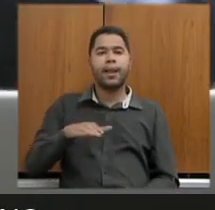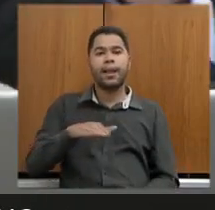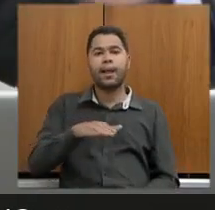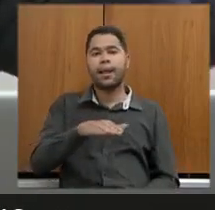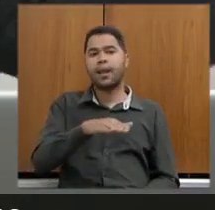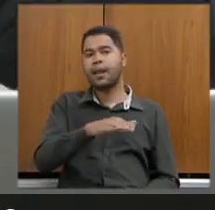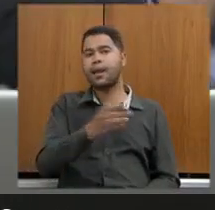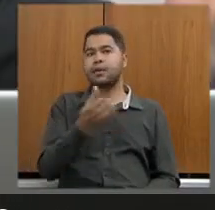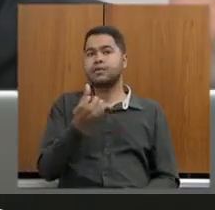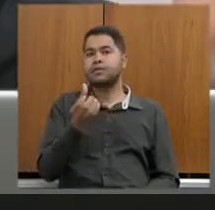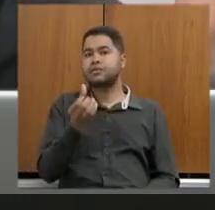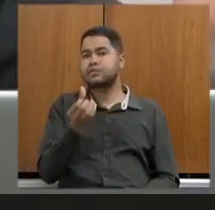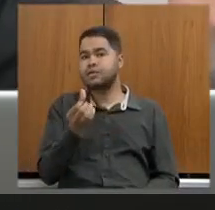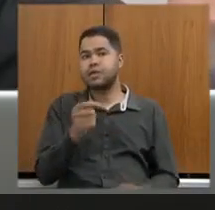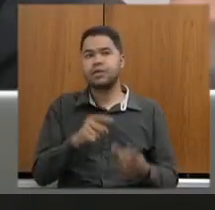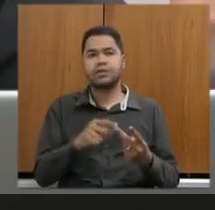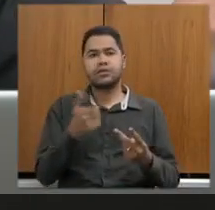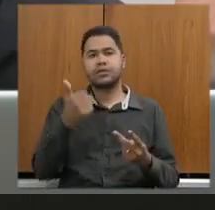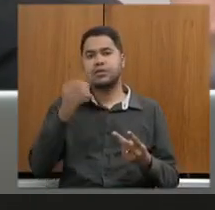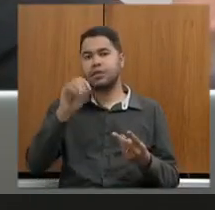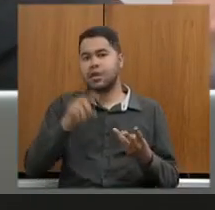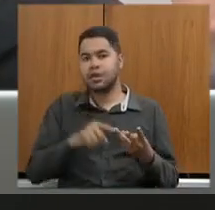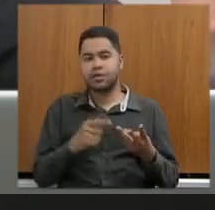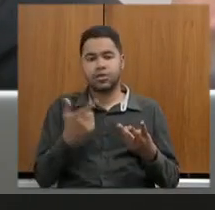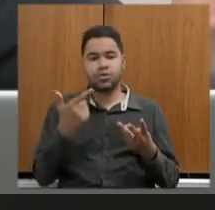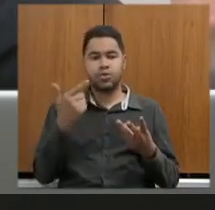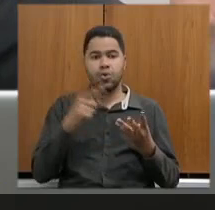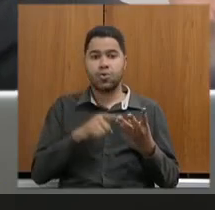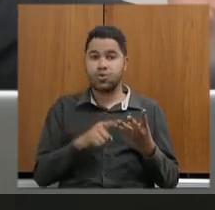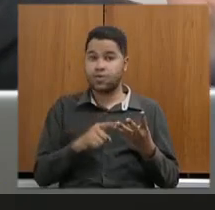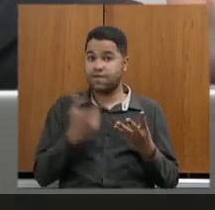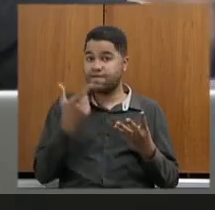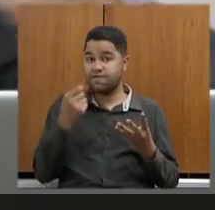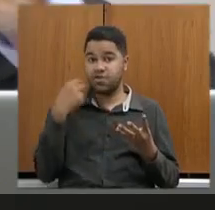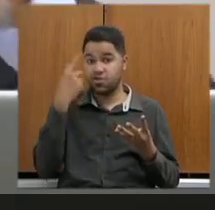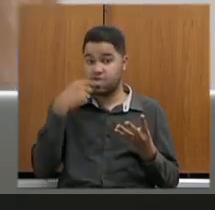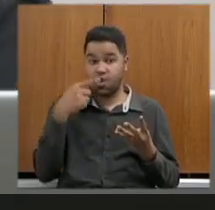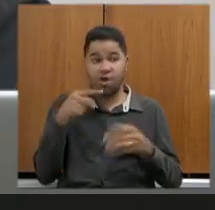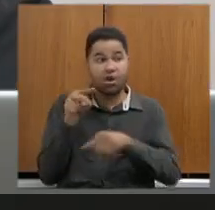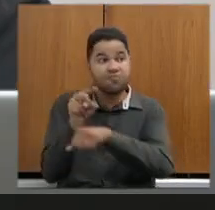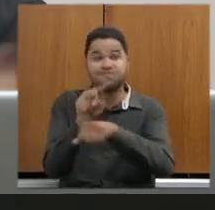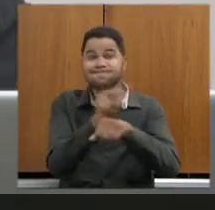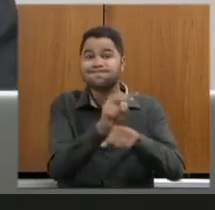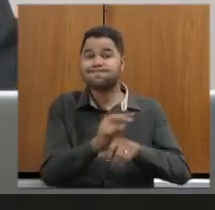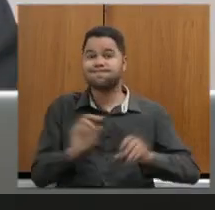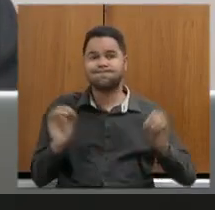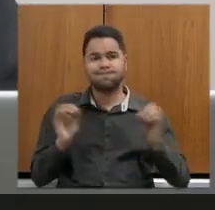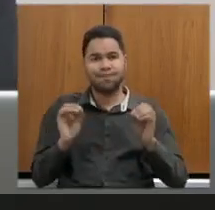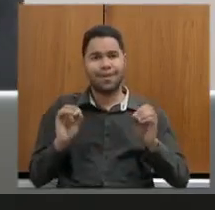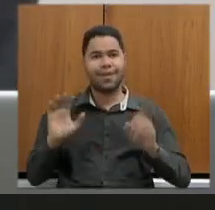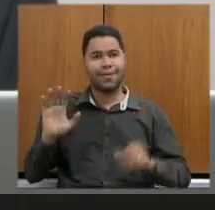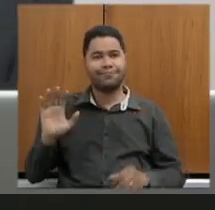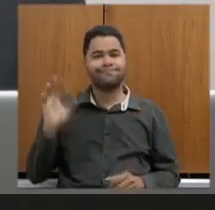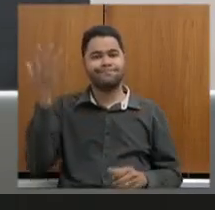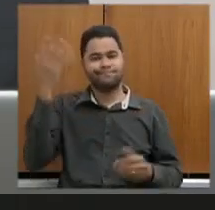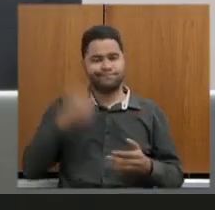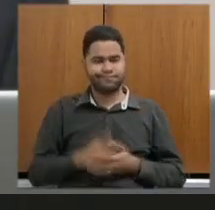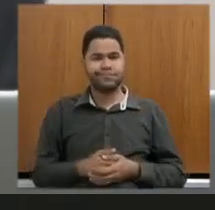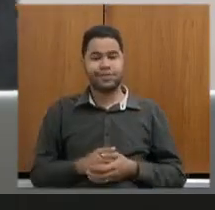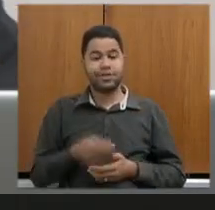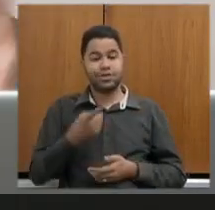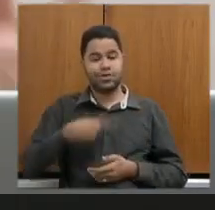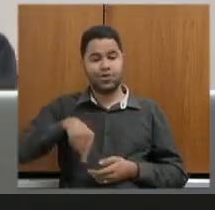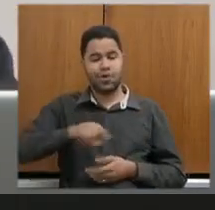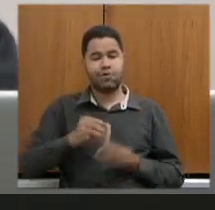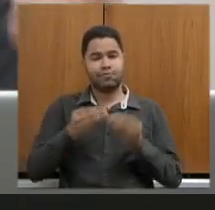10 12 20 horas sem o Patrulhamento nas ruas isso impacta quem paga a todos